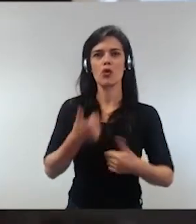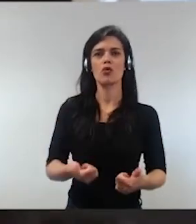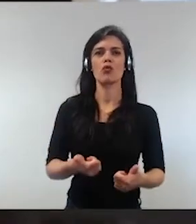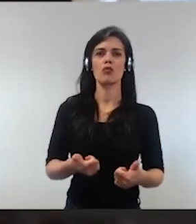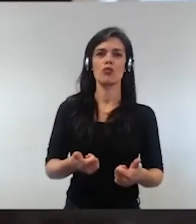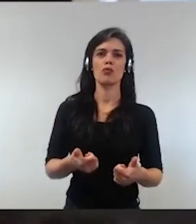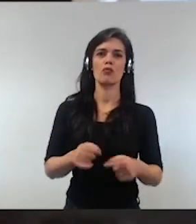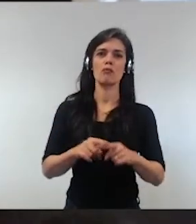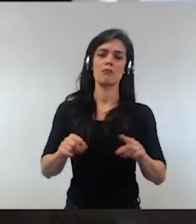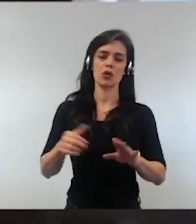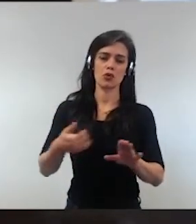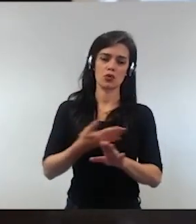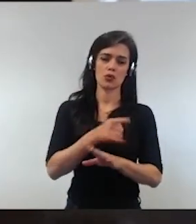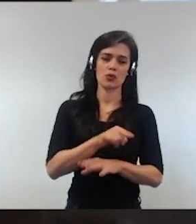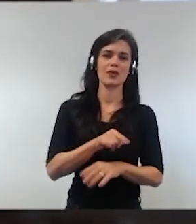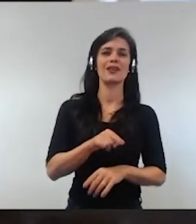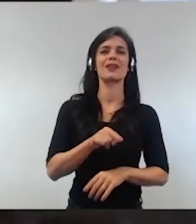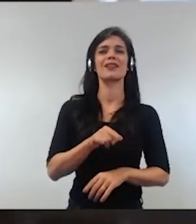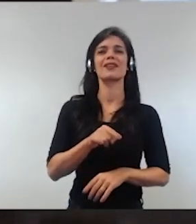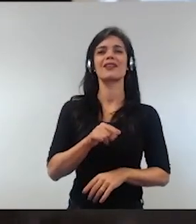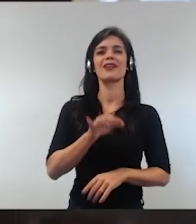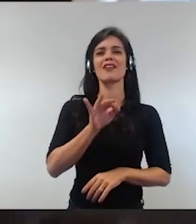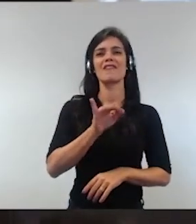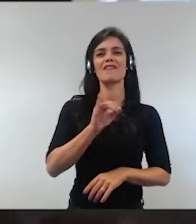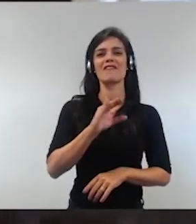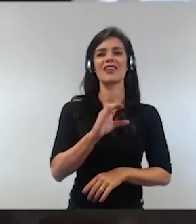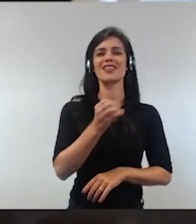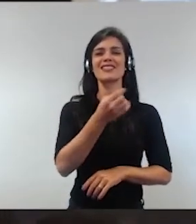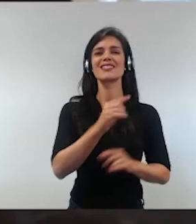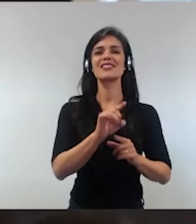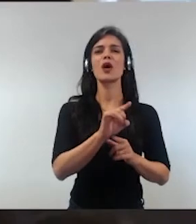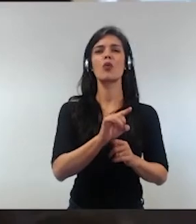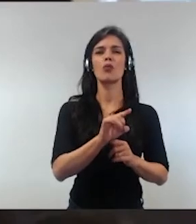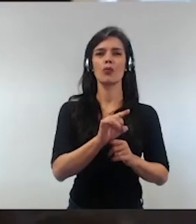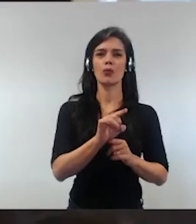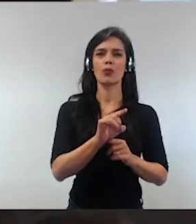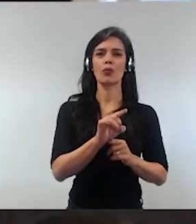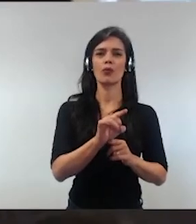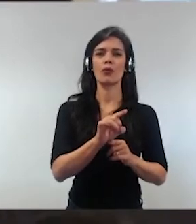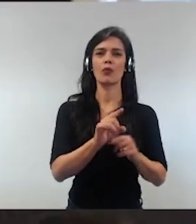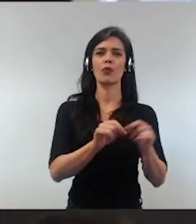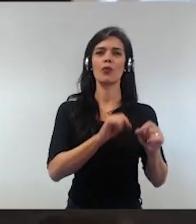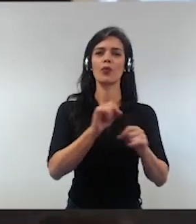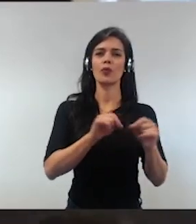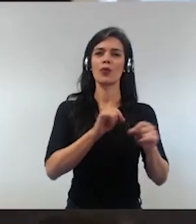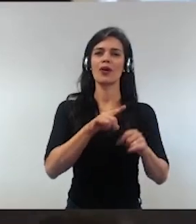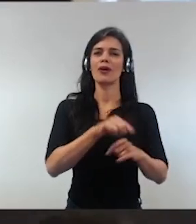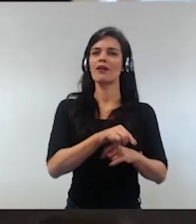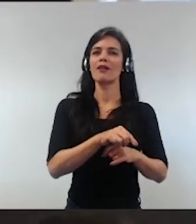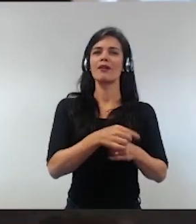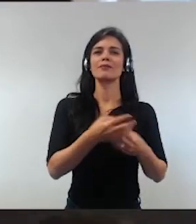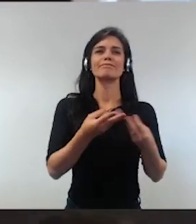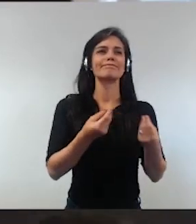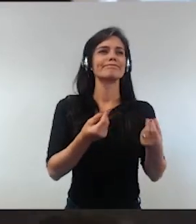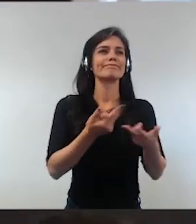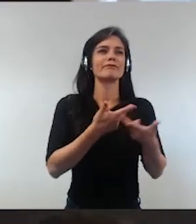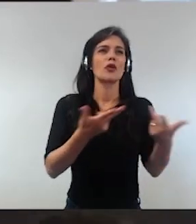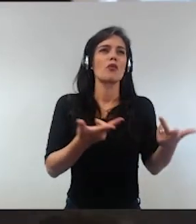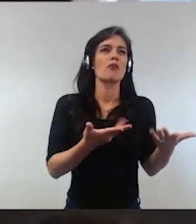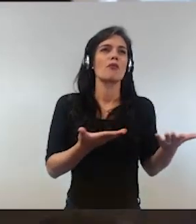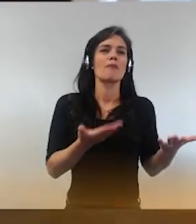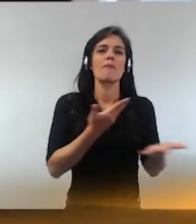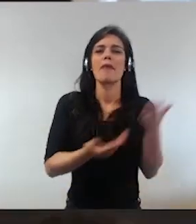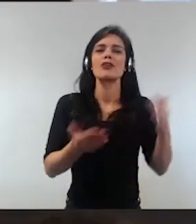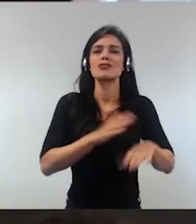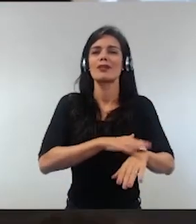outro lado, quando se fala em ficção, a ficção está muito ligada para essas pessoas, a visão da ficção como algo de